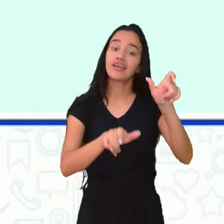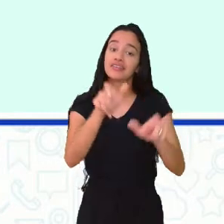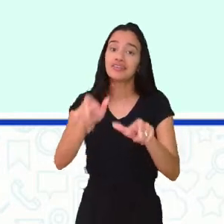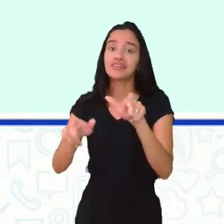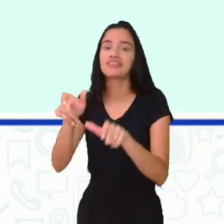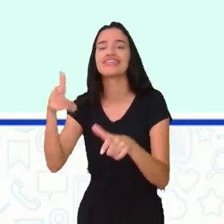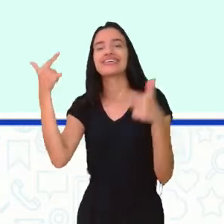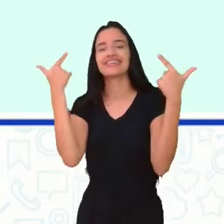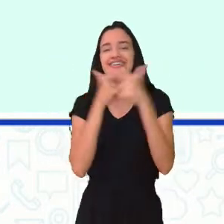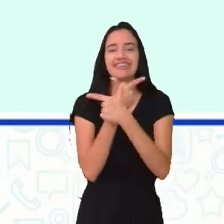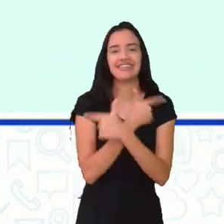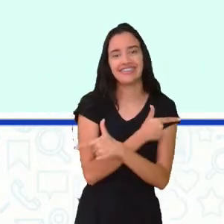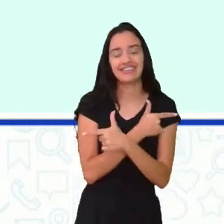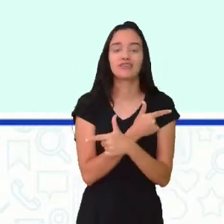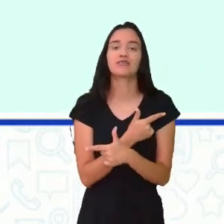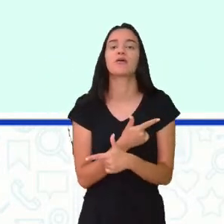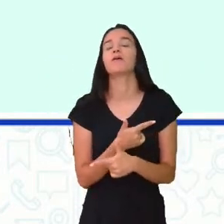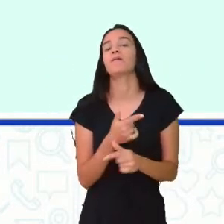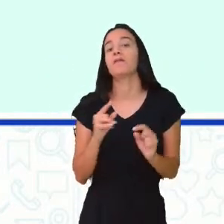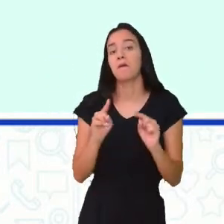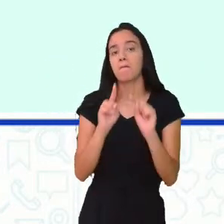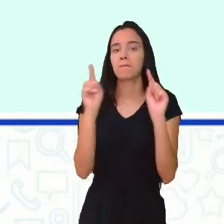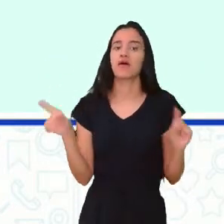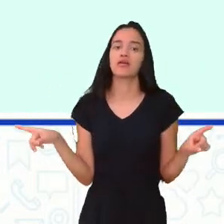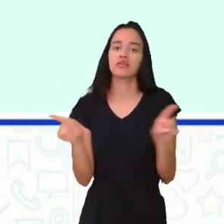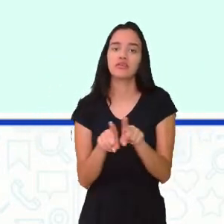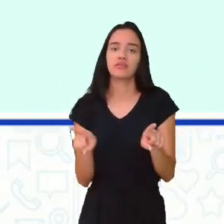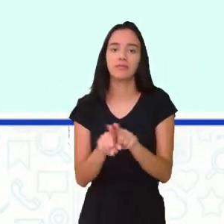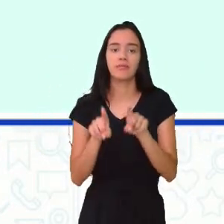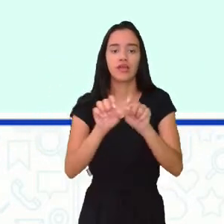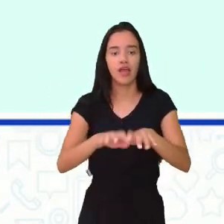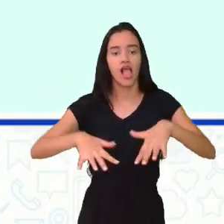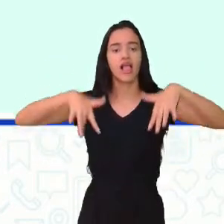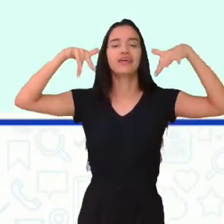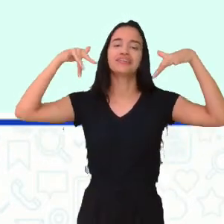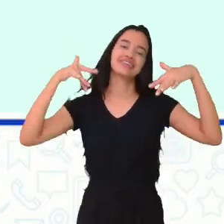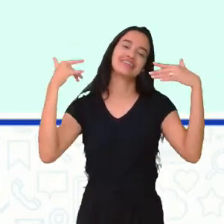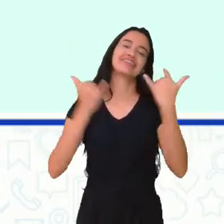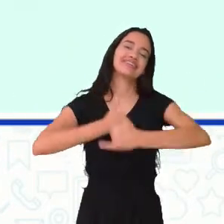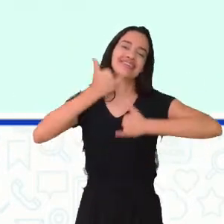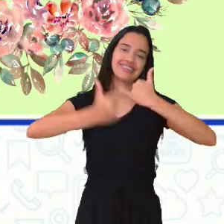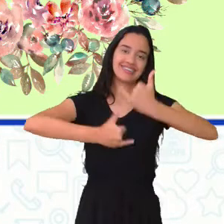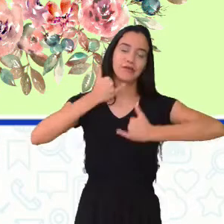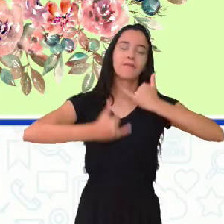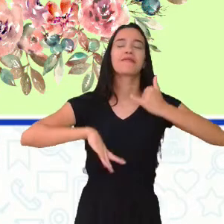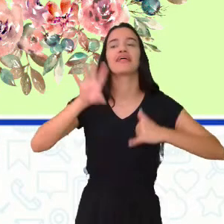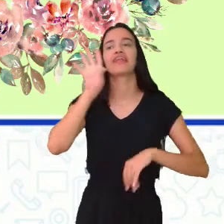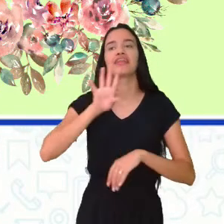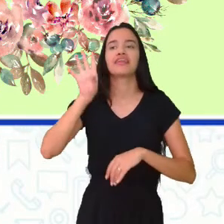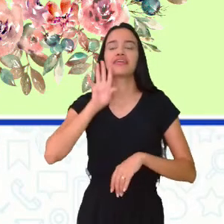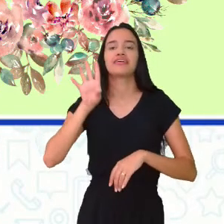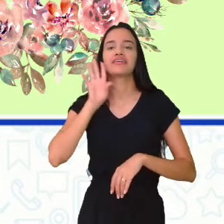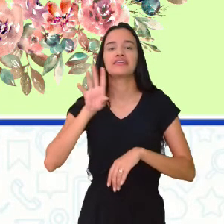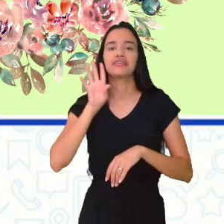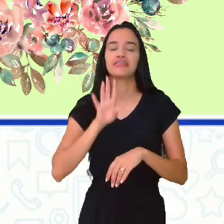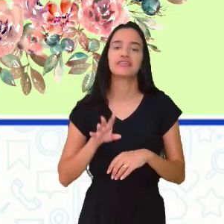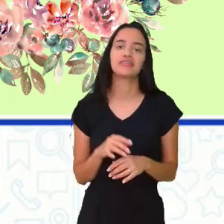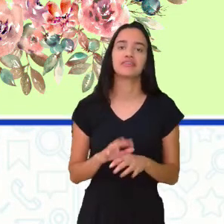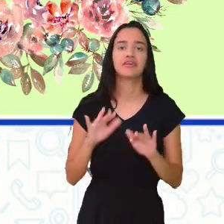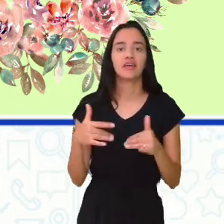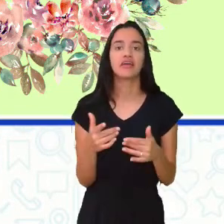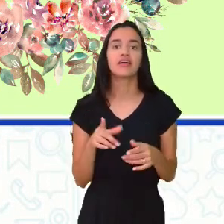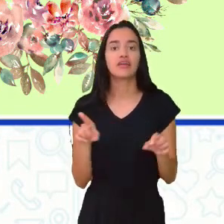palco rirem, Mas também a plateia se diverte. E isso é legal. Então,